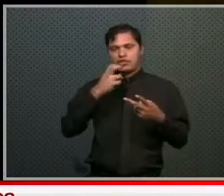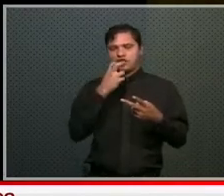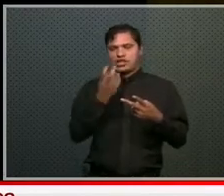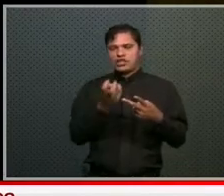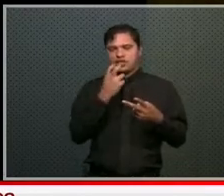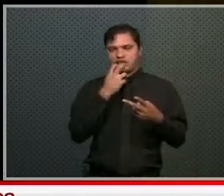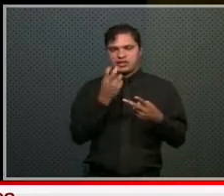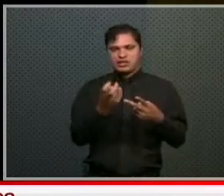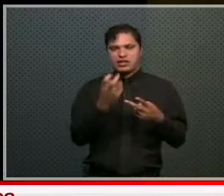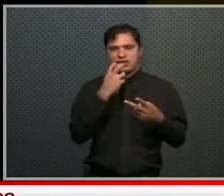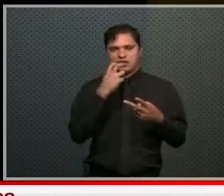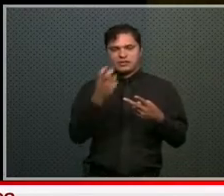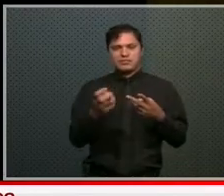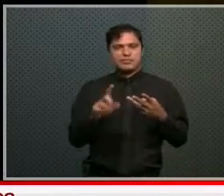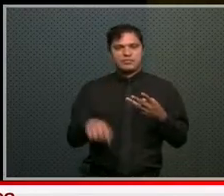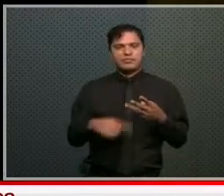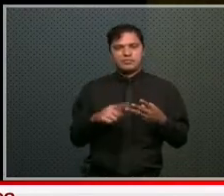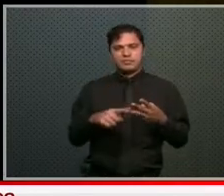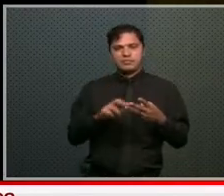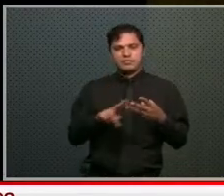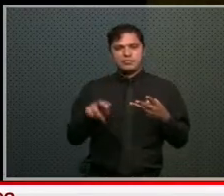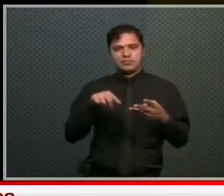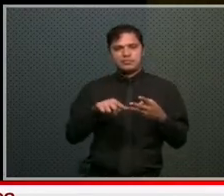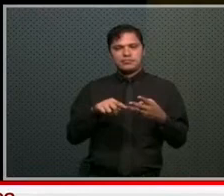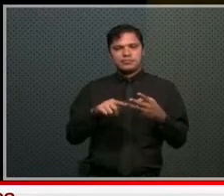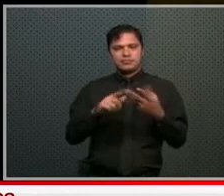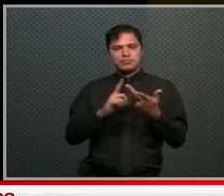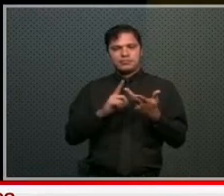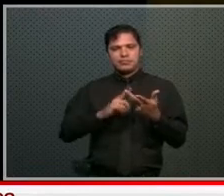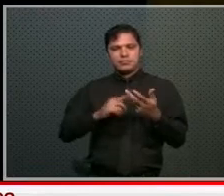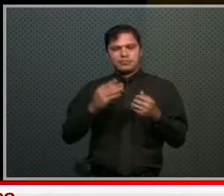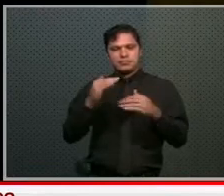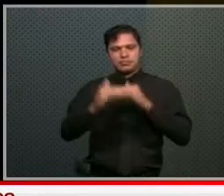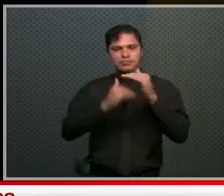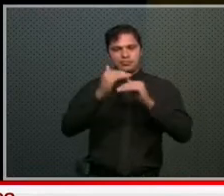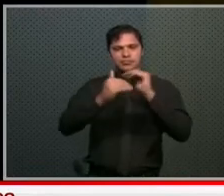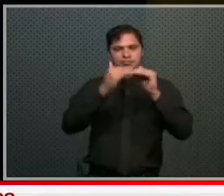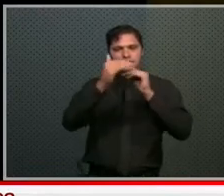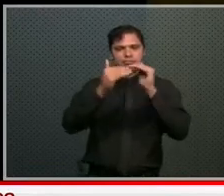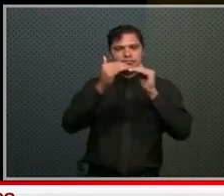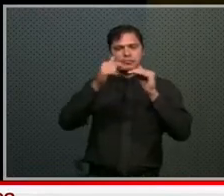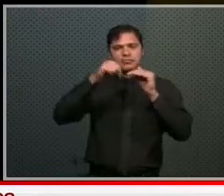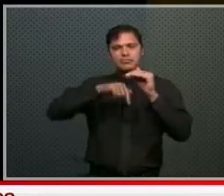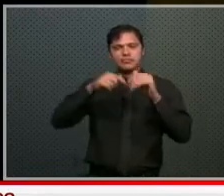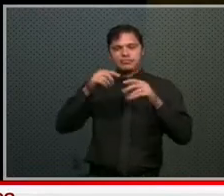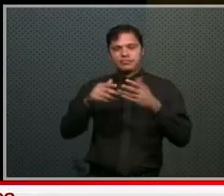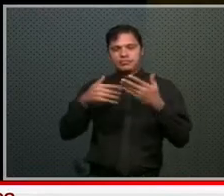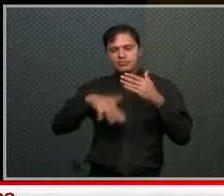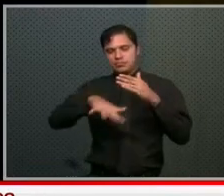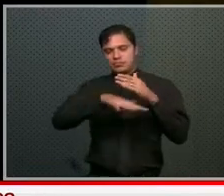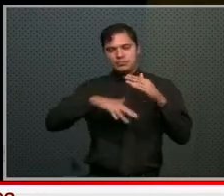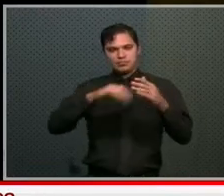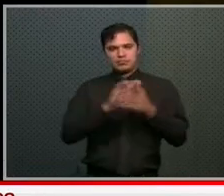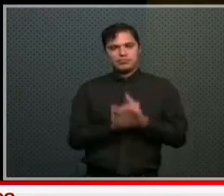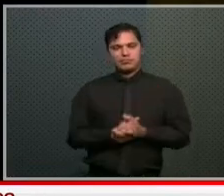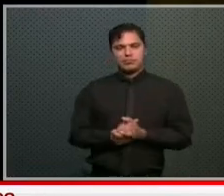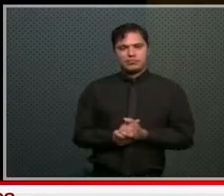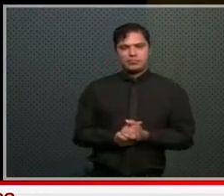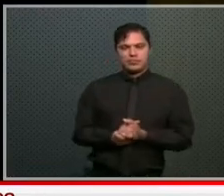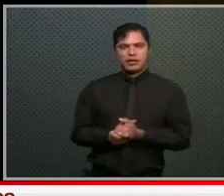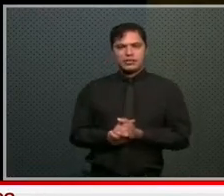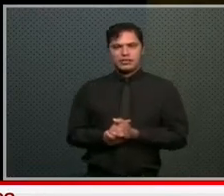tiveram e continuam tendo o processo de domesticação estudadas e com isso